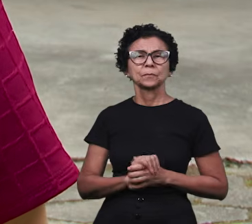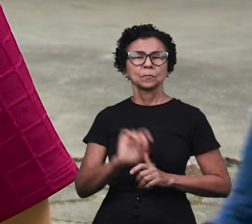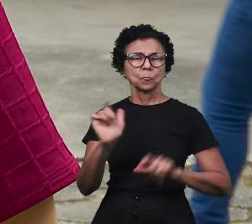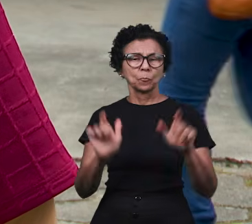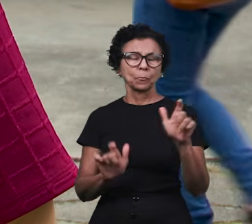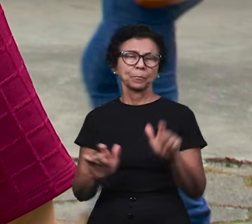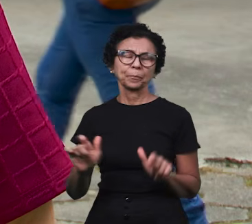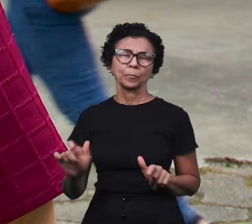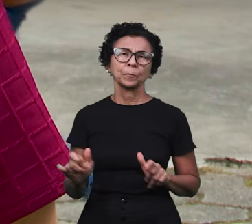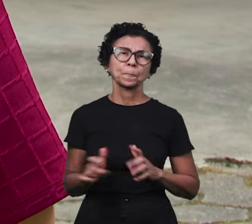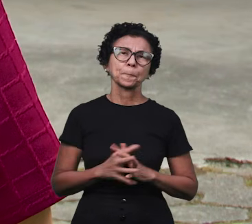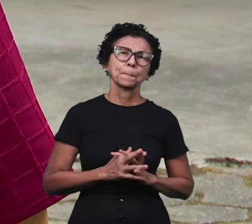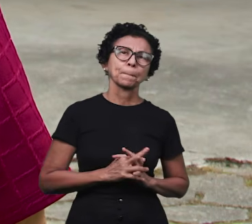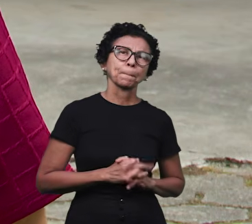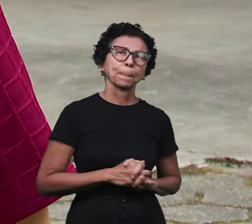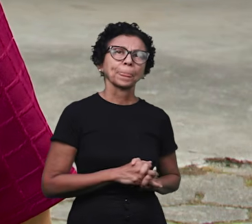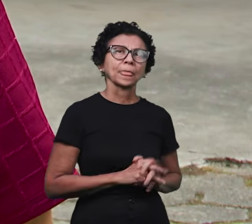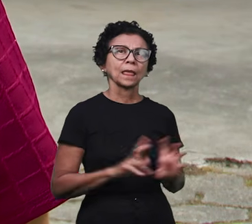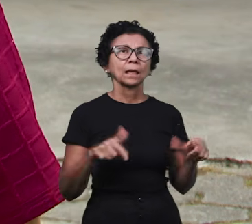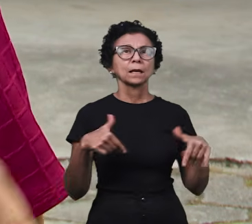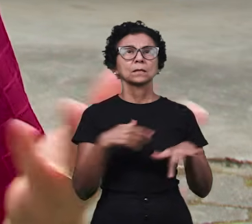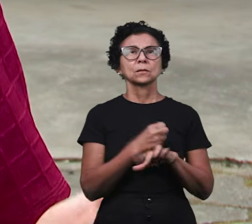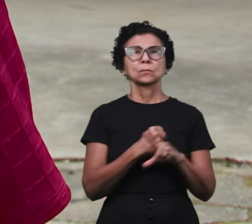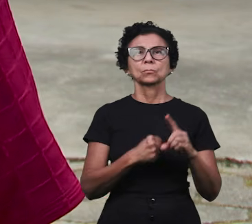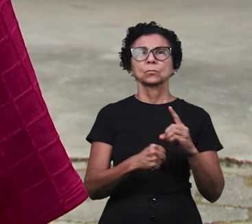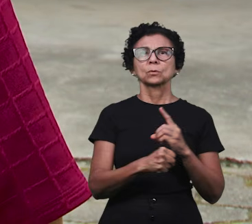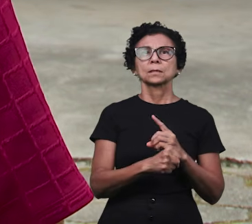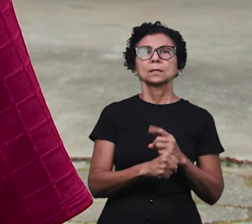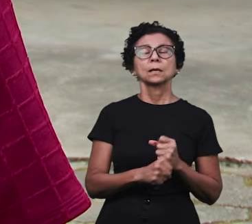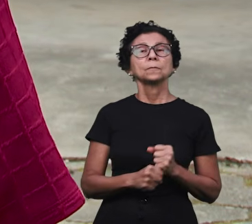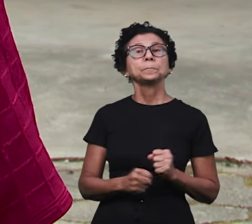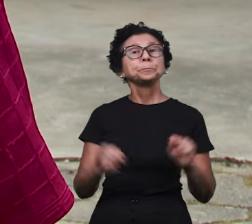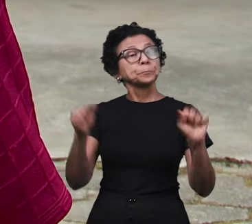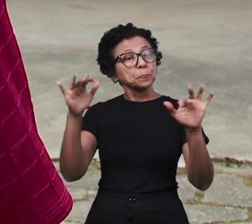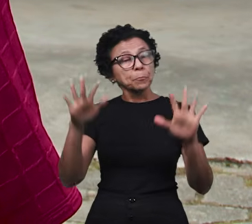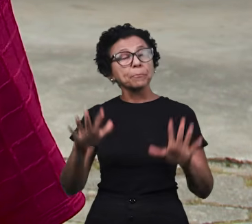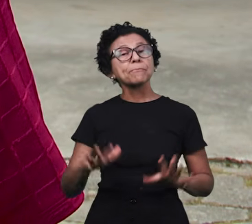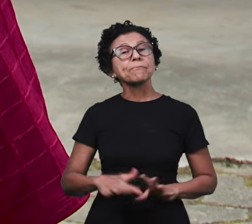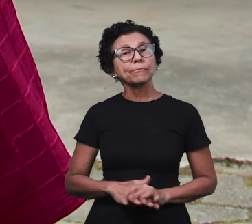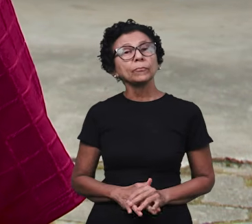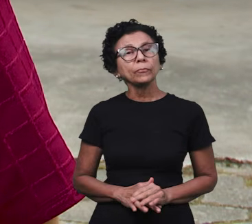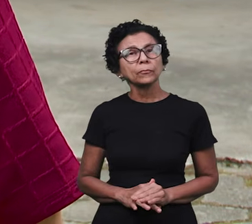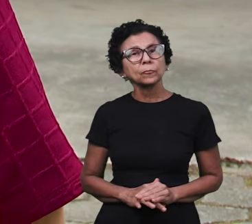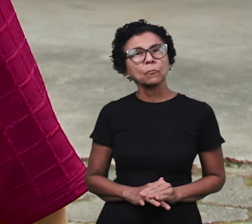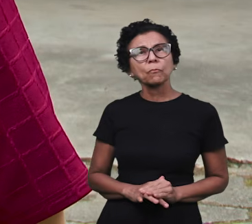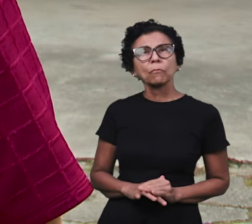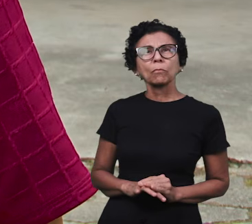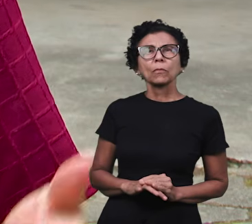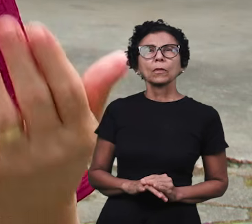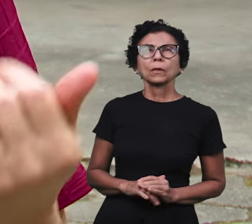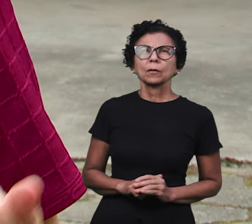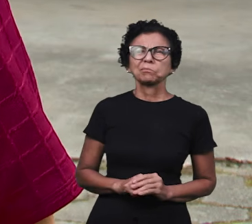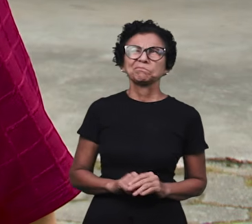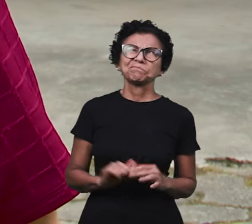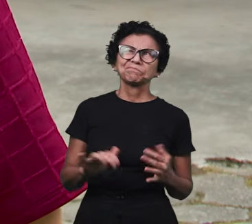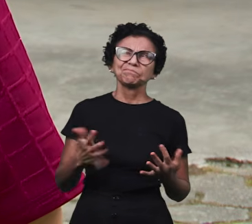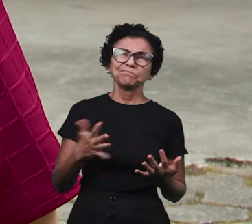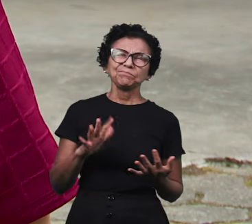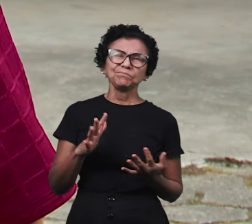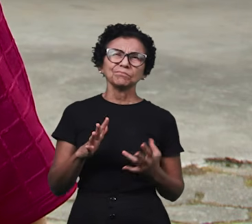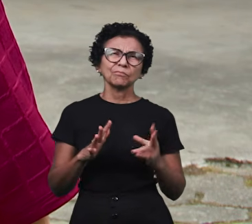sempre, a organização, não é, aqui dessas ações sociais tem sido uma grande bênção, porque nós já